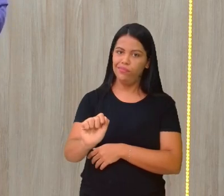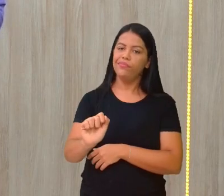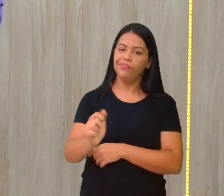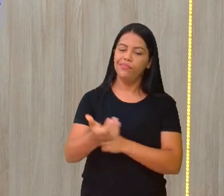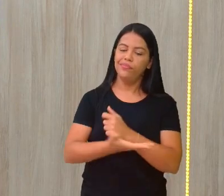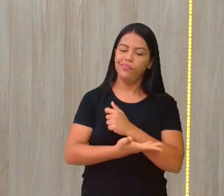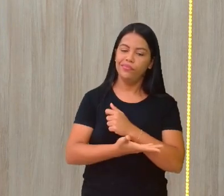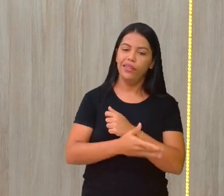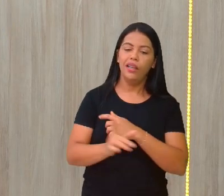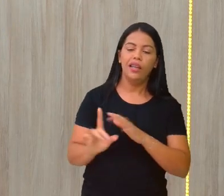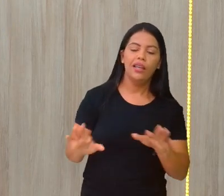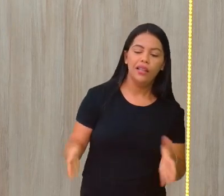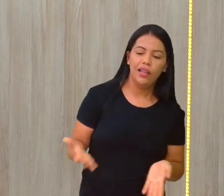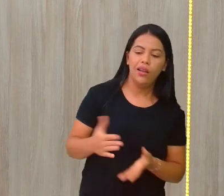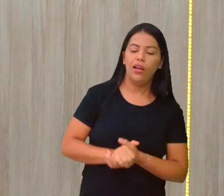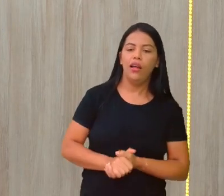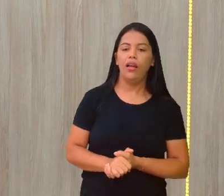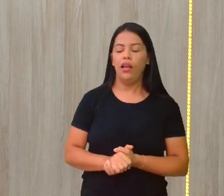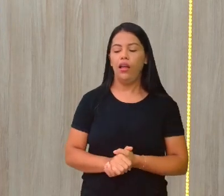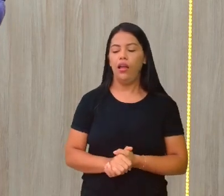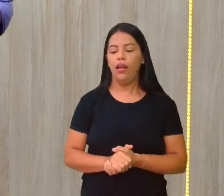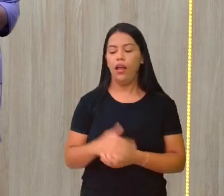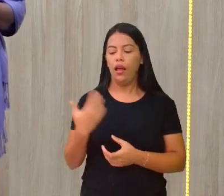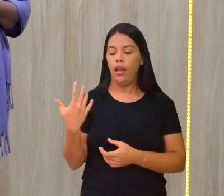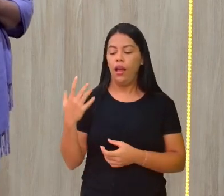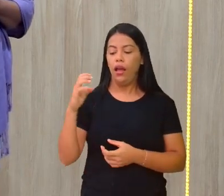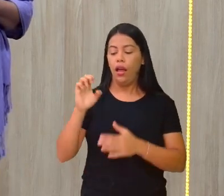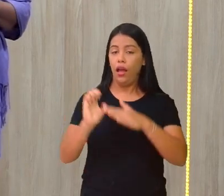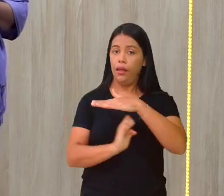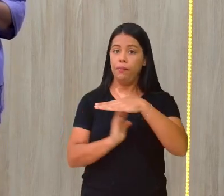essa empresa trouxe, por conta de sua cor,